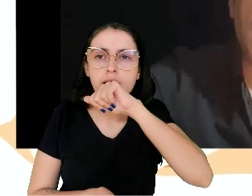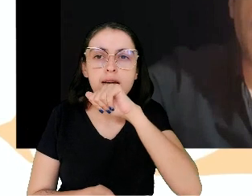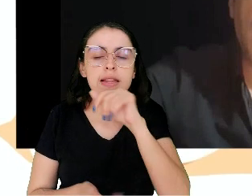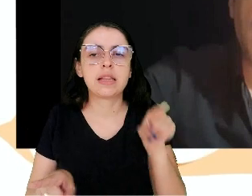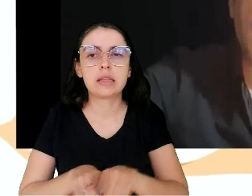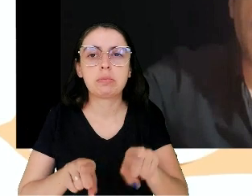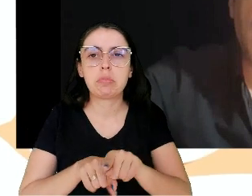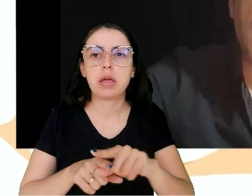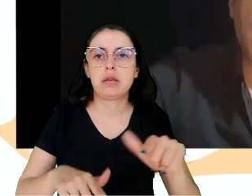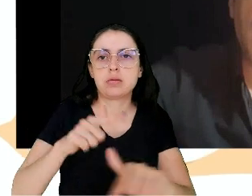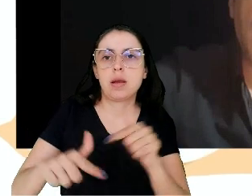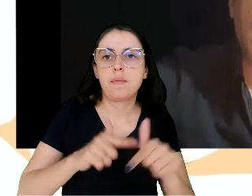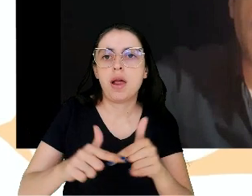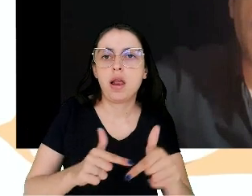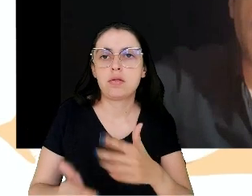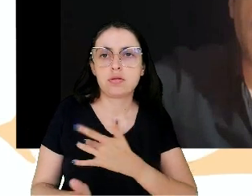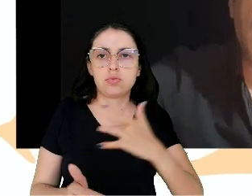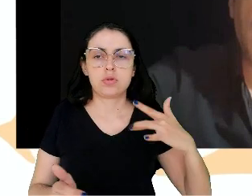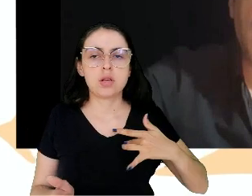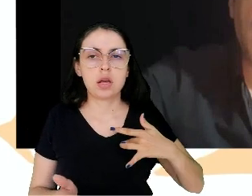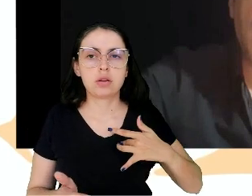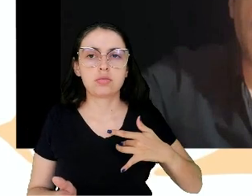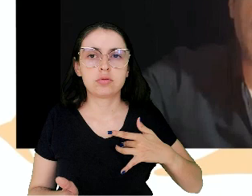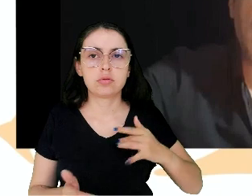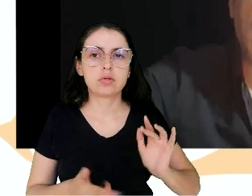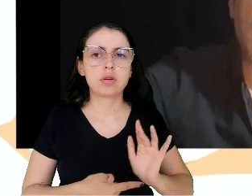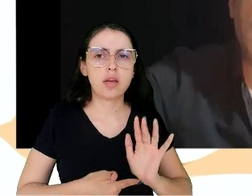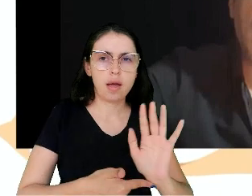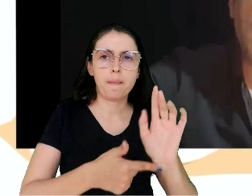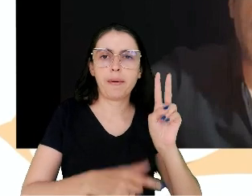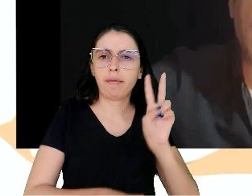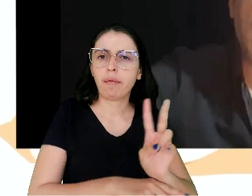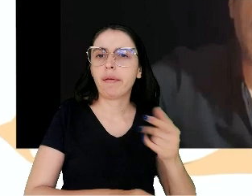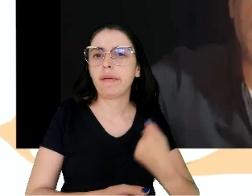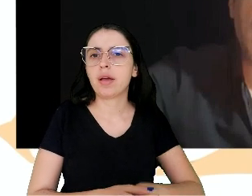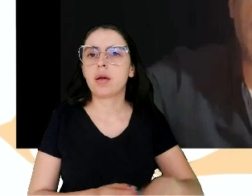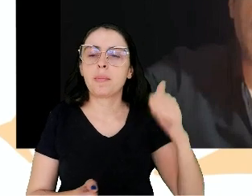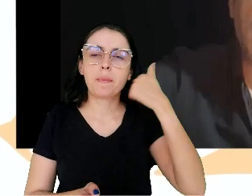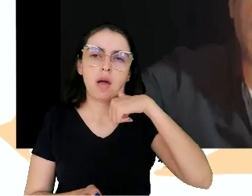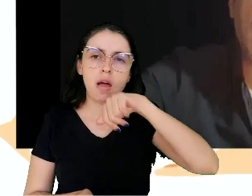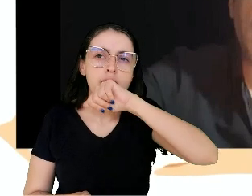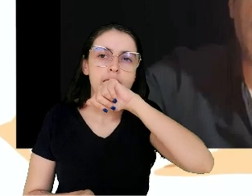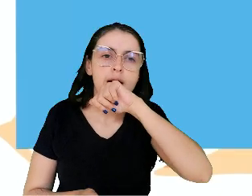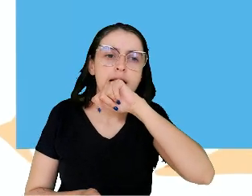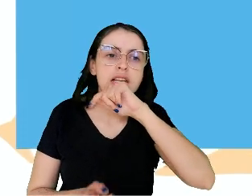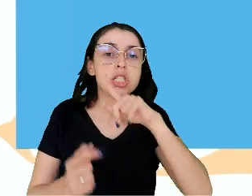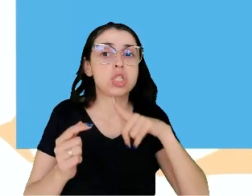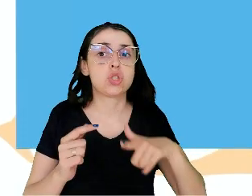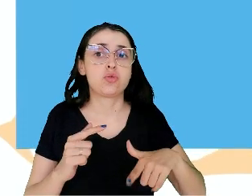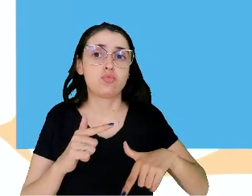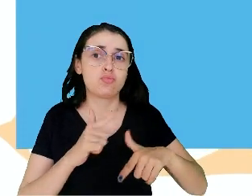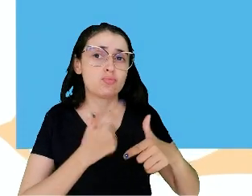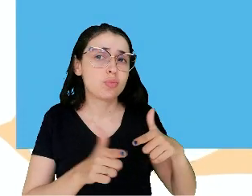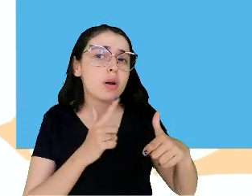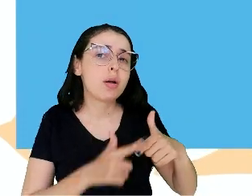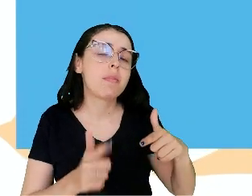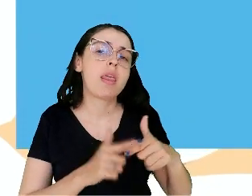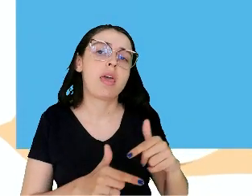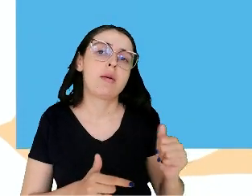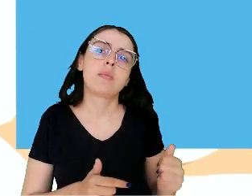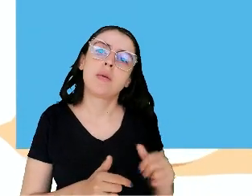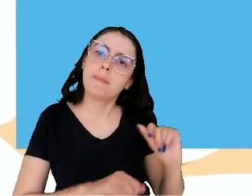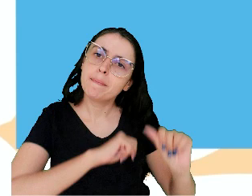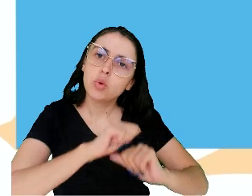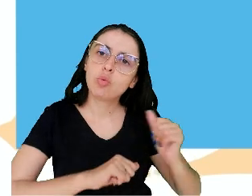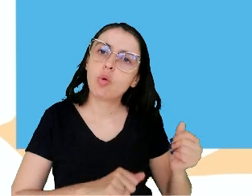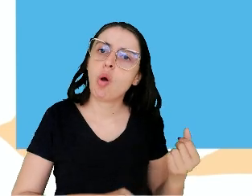da saúde que trabalharam na linha de frente do combate à pandemia, mães que enfrentaram esse enorme desafio e estão ajudando a salvar